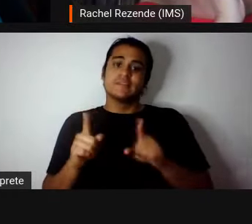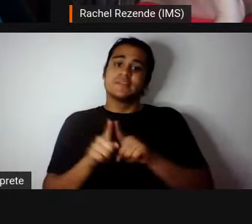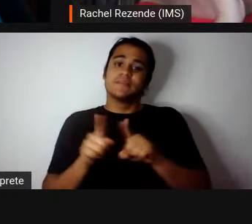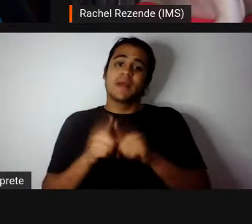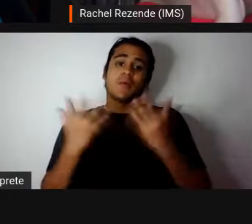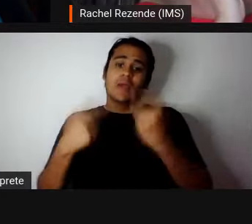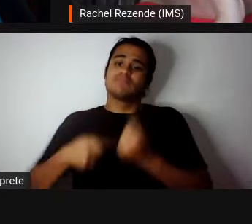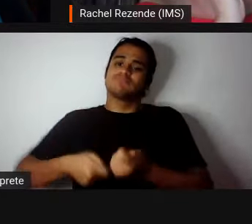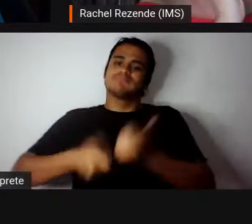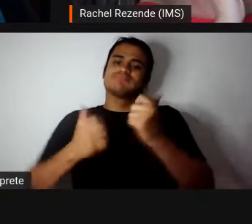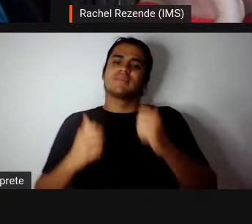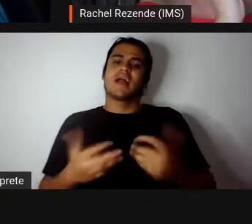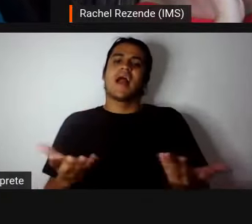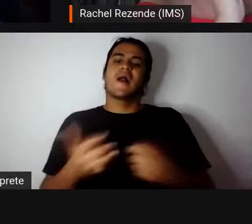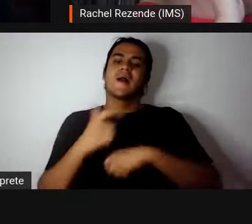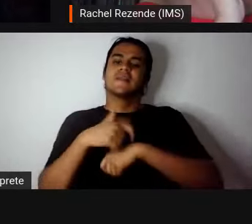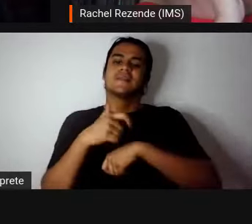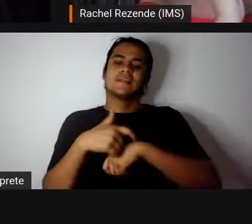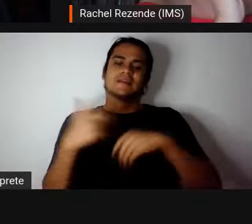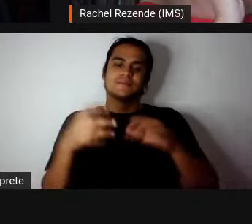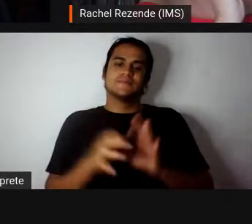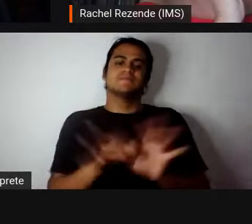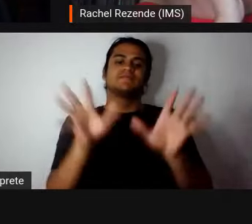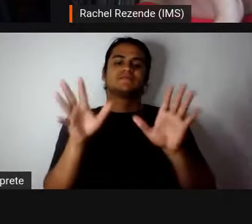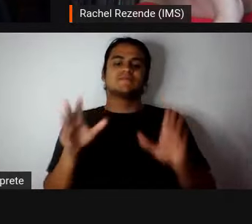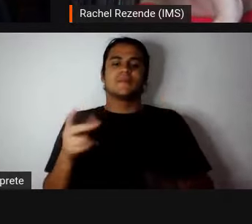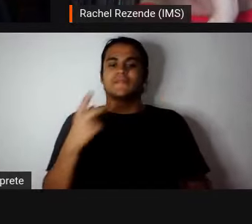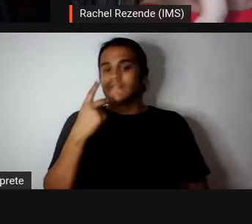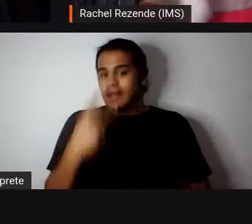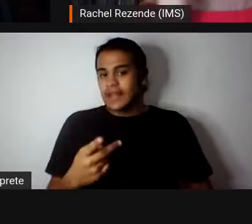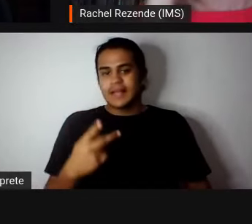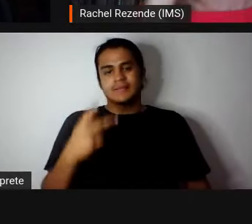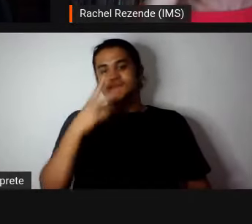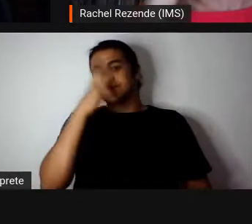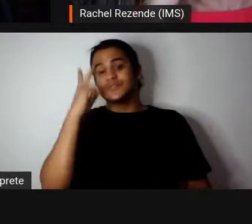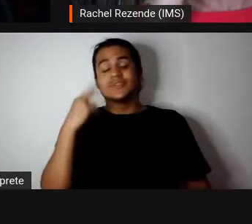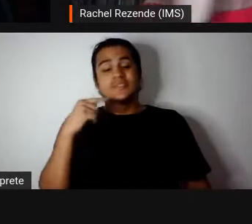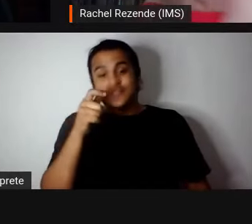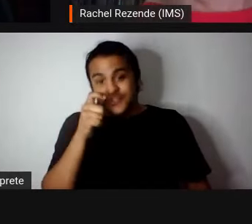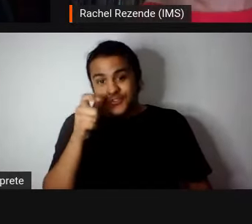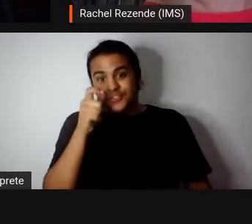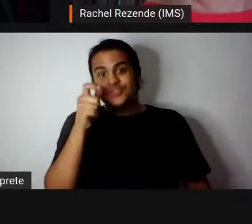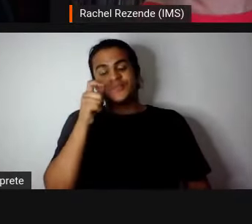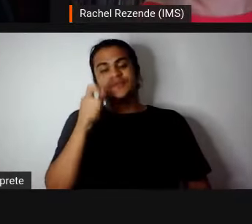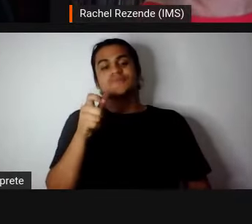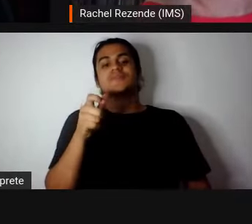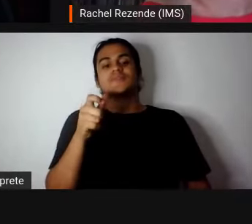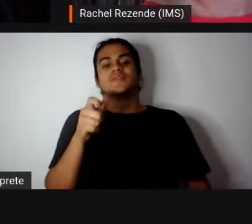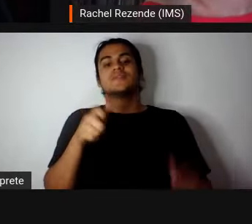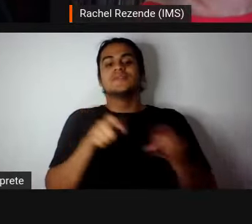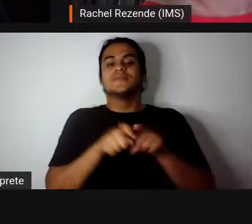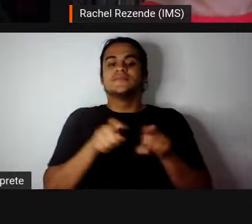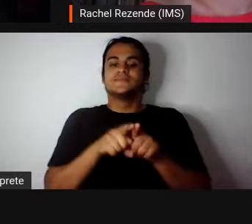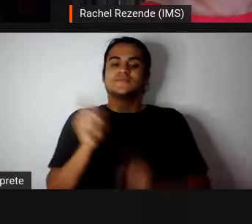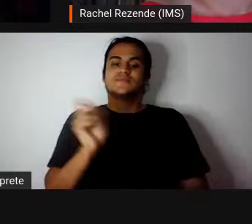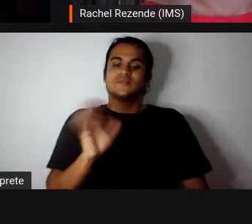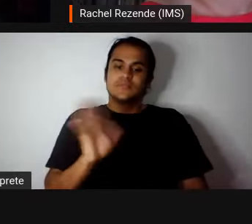você, enfim, falar para nós, para quem está conosco, uma despedida e...